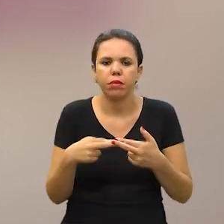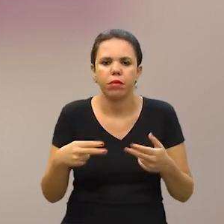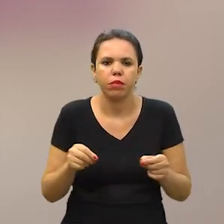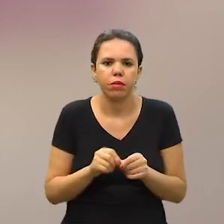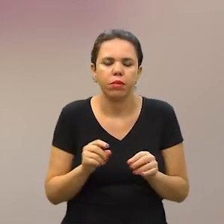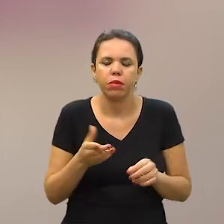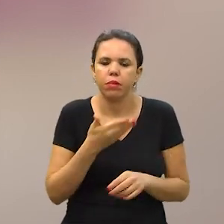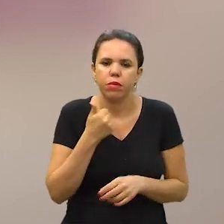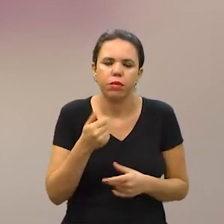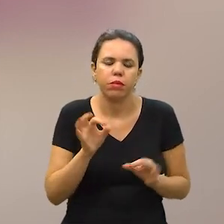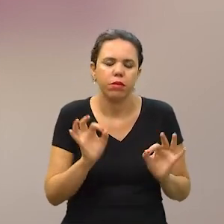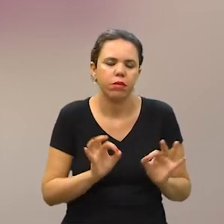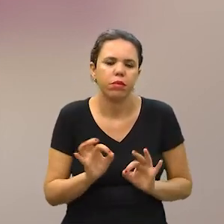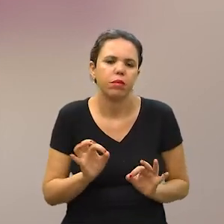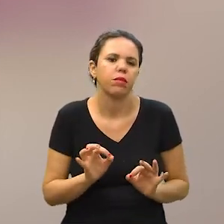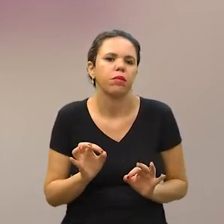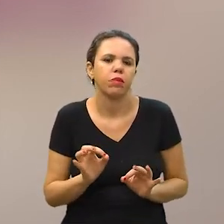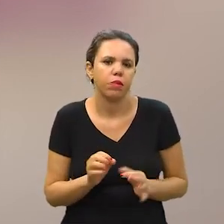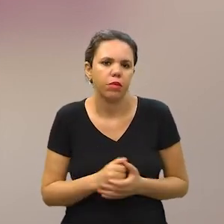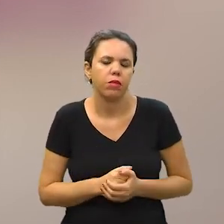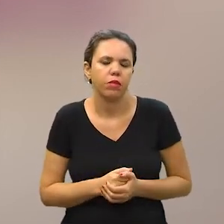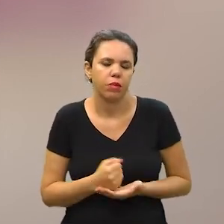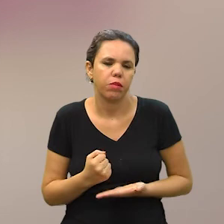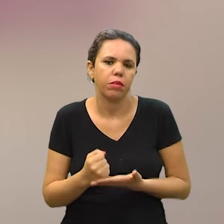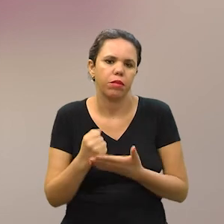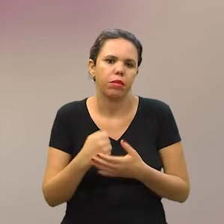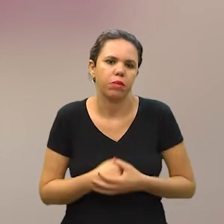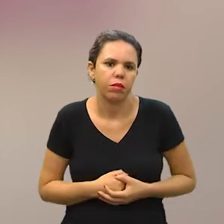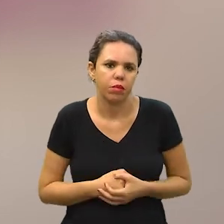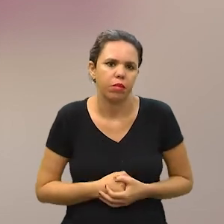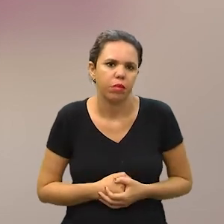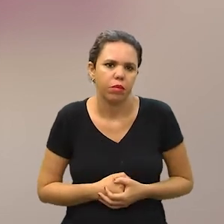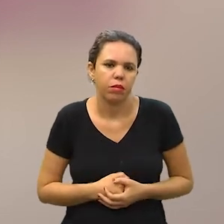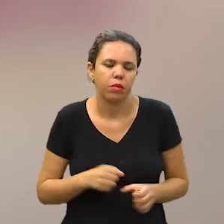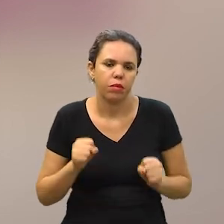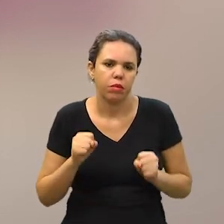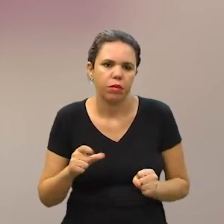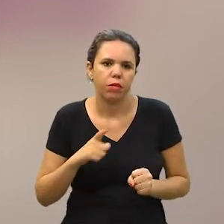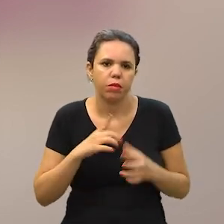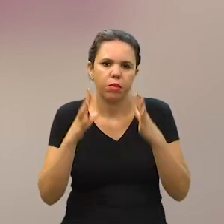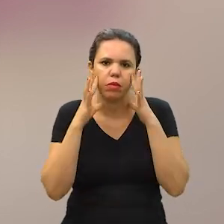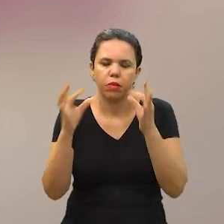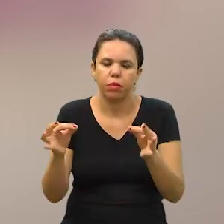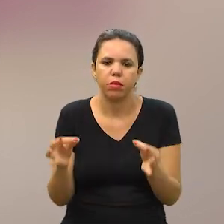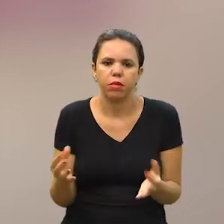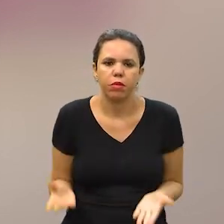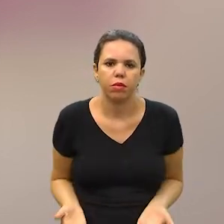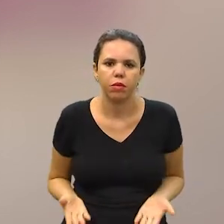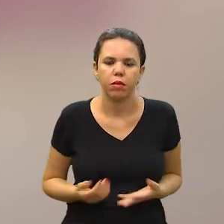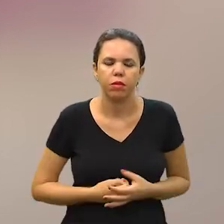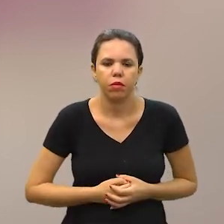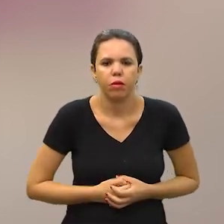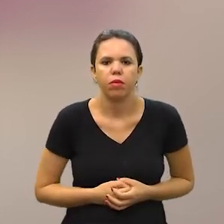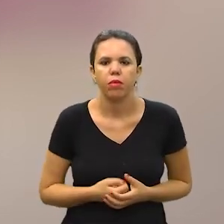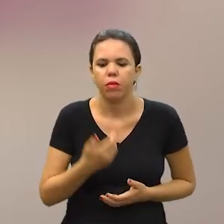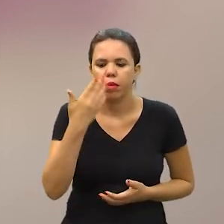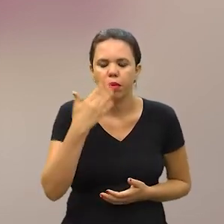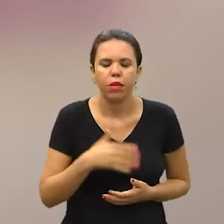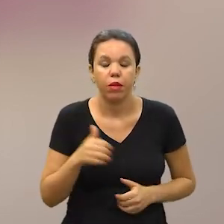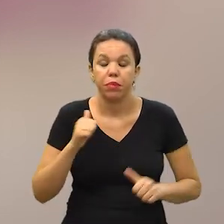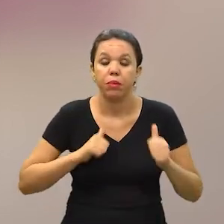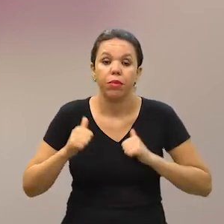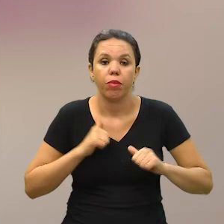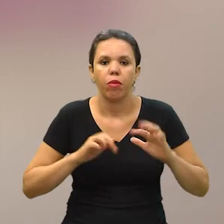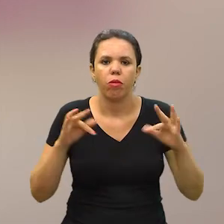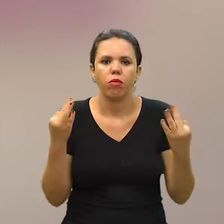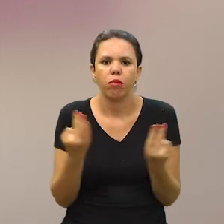de calorias melhores, ajudam bastante. Então, para poder prestar atenção nisso, assim, porque se a criança já é muito